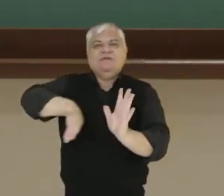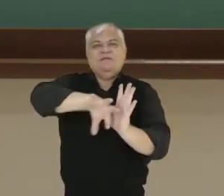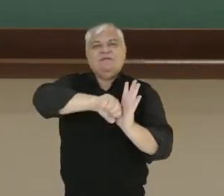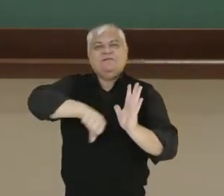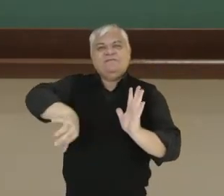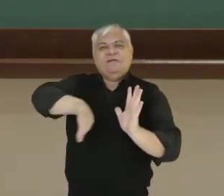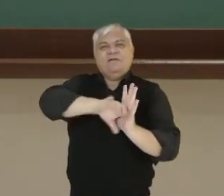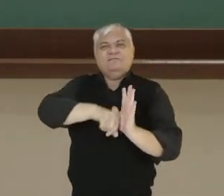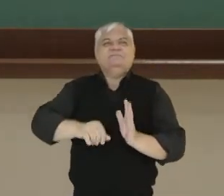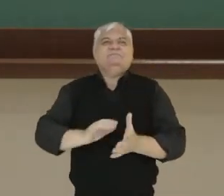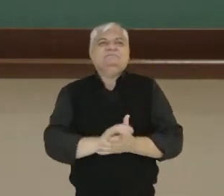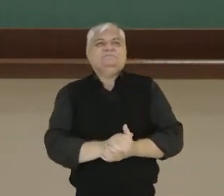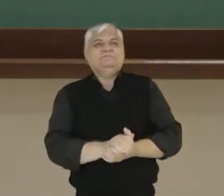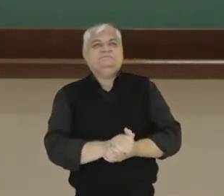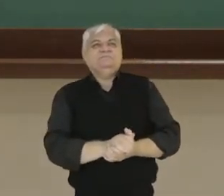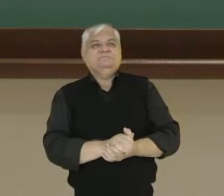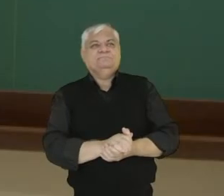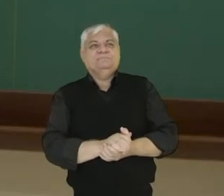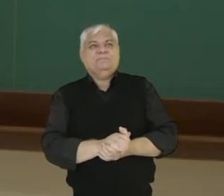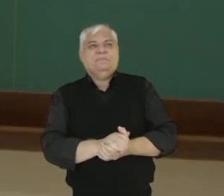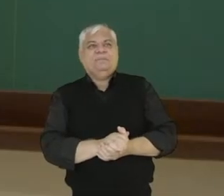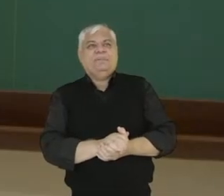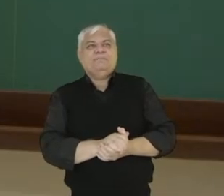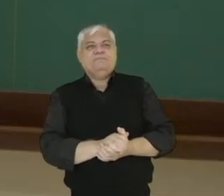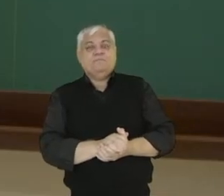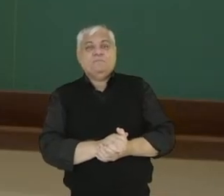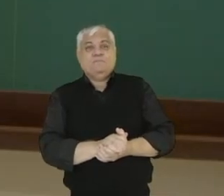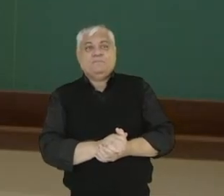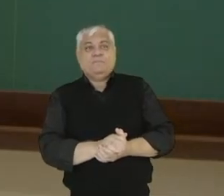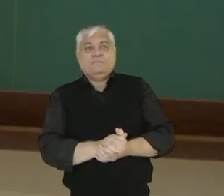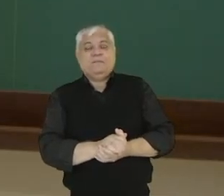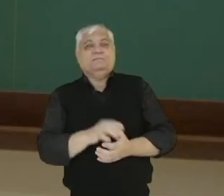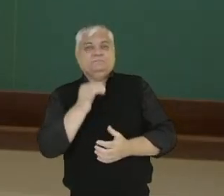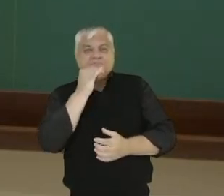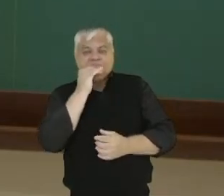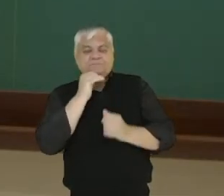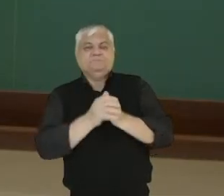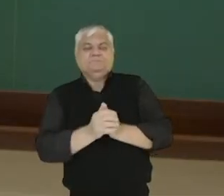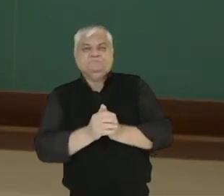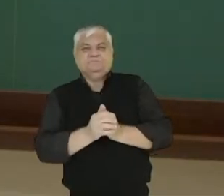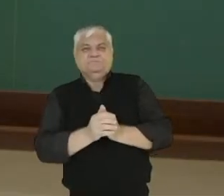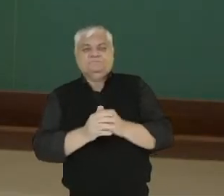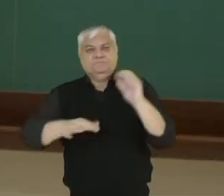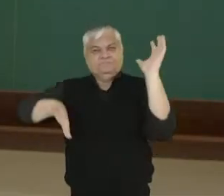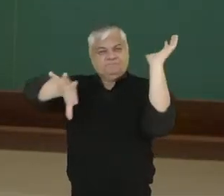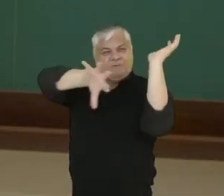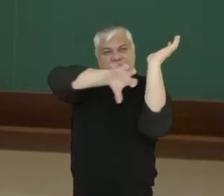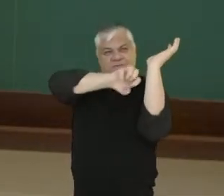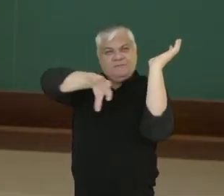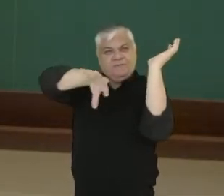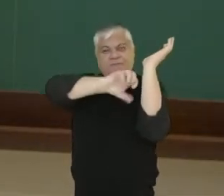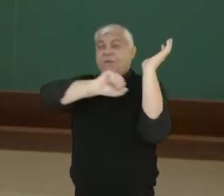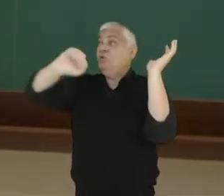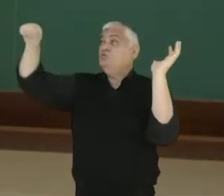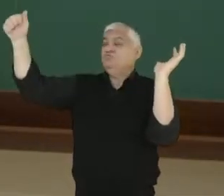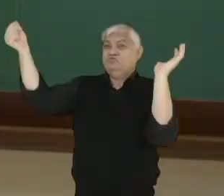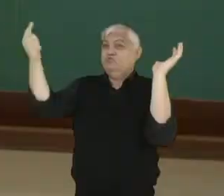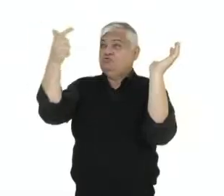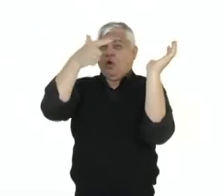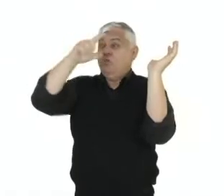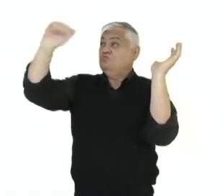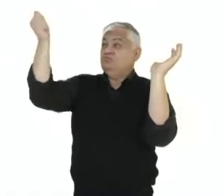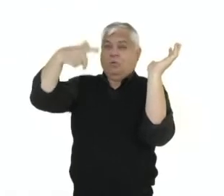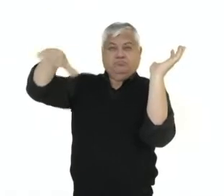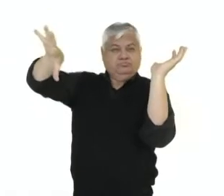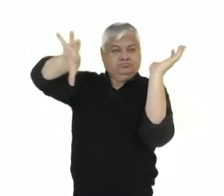alimentar. Bem, então se você aprofundando um pouquinho mais sobre essa fotossíntese, nós temos o seguinte, que a luz do sol é